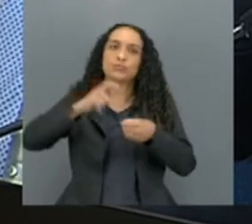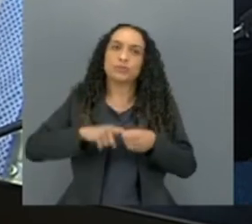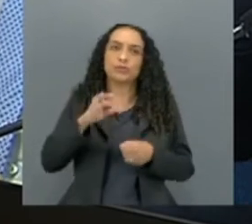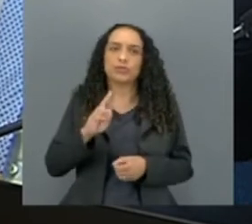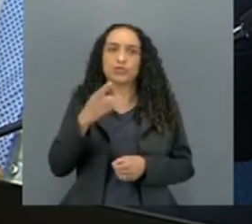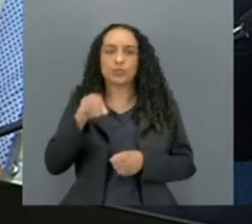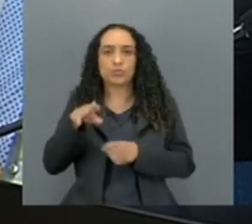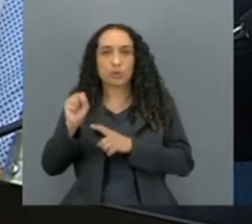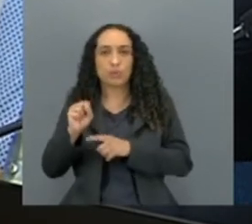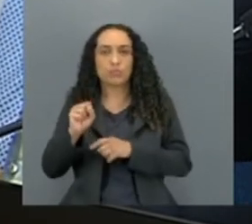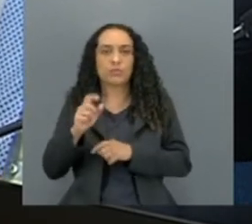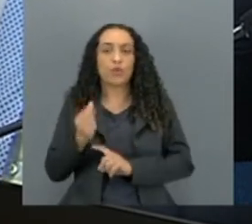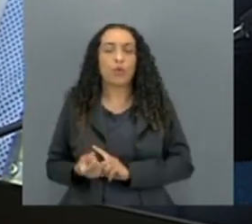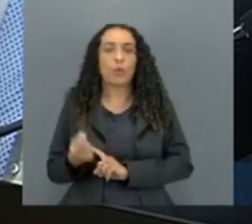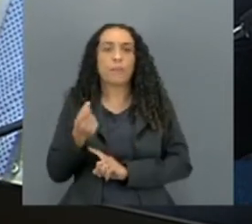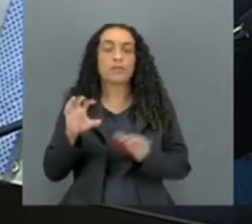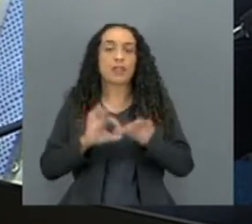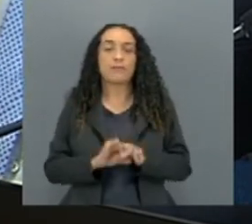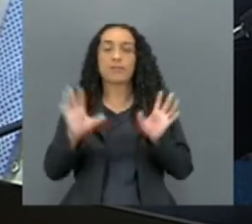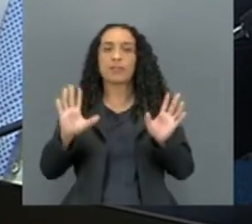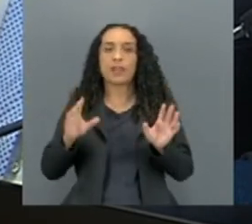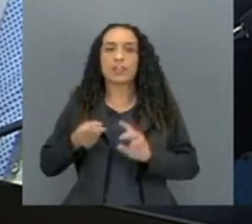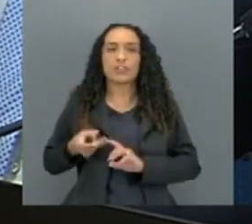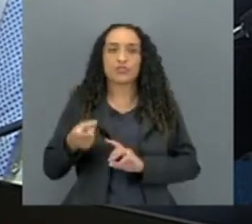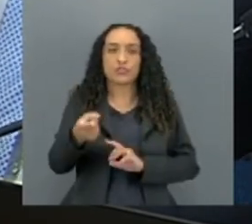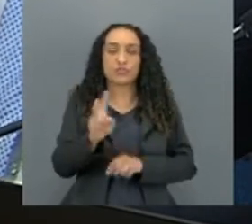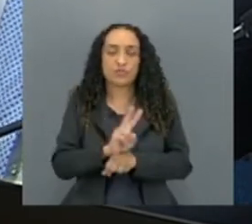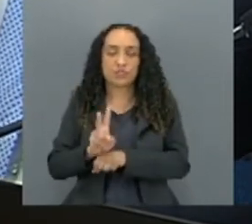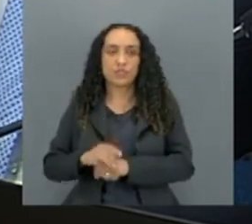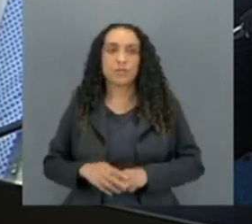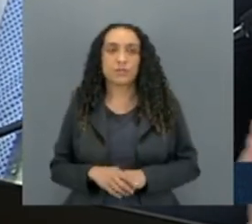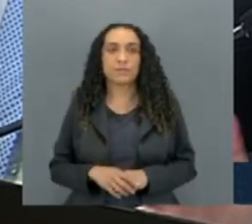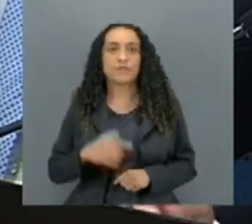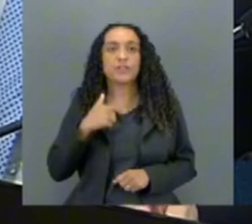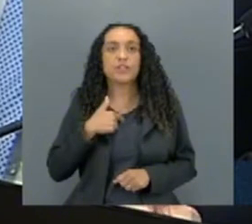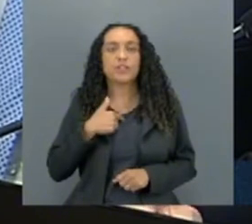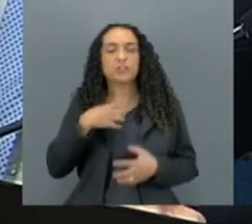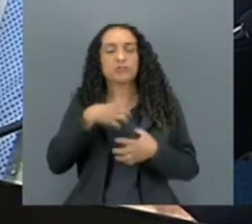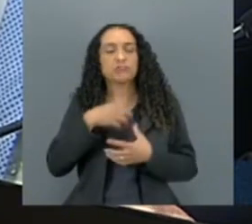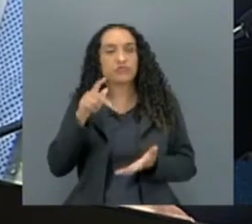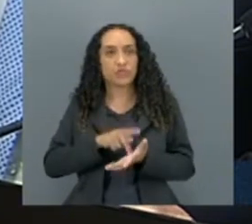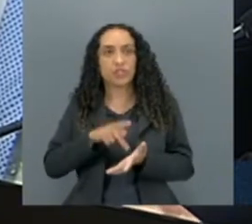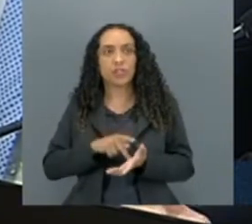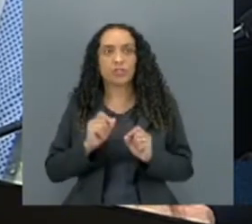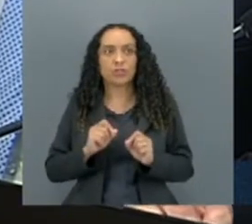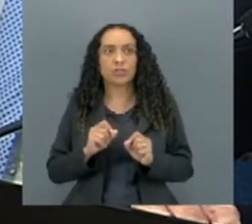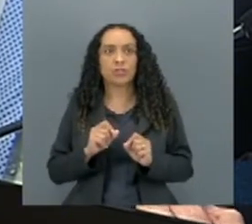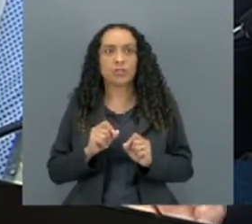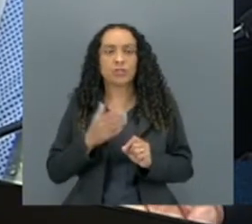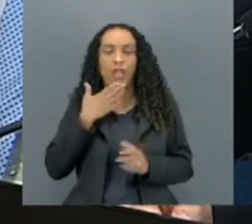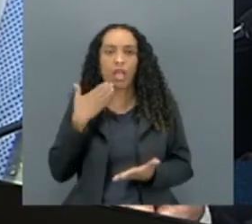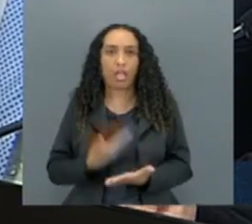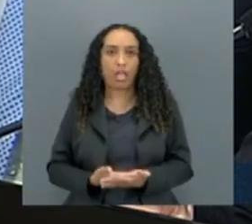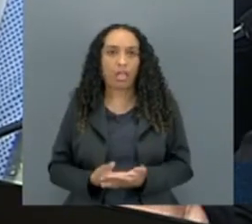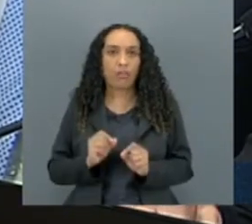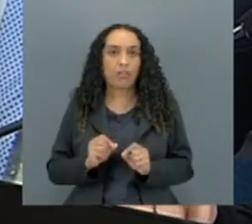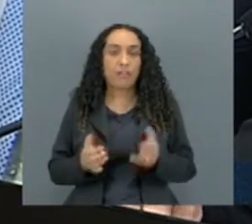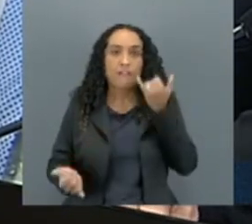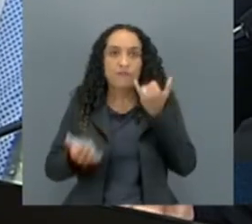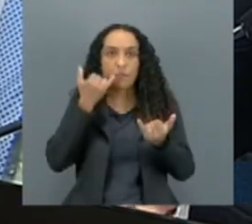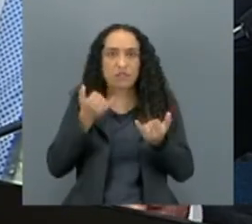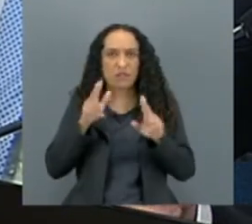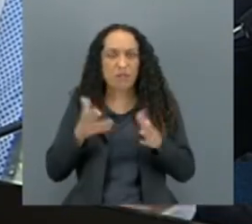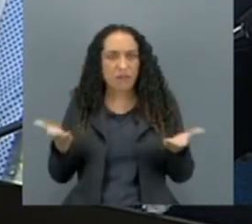preço da vigilância, o preço da liberdade e eterna vigilância. E eu fico sinceramente pasmo com informações